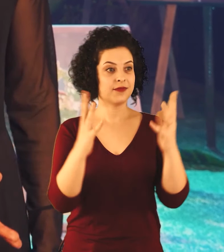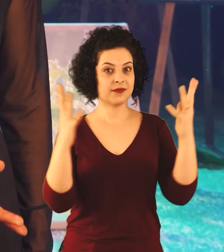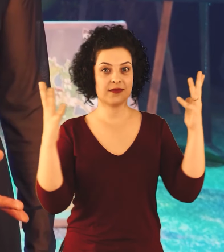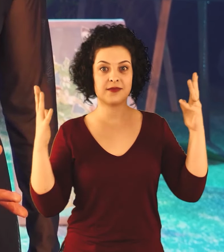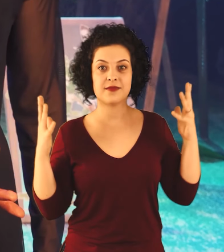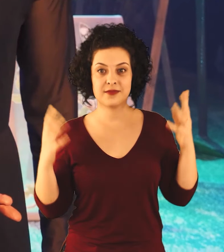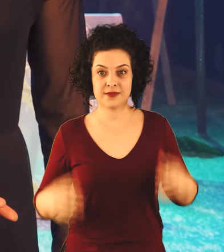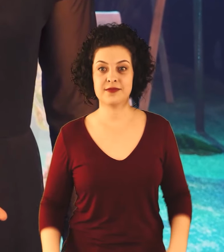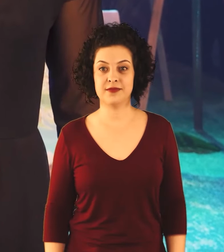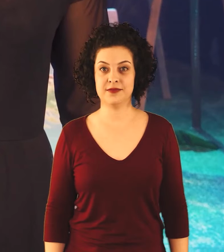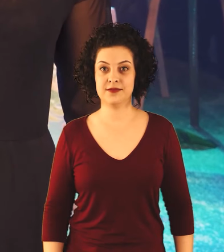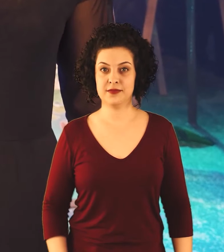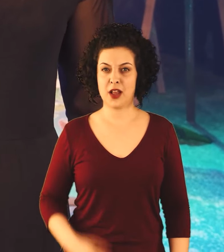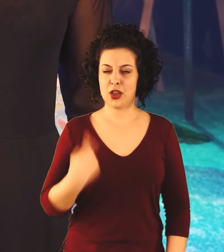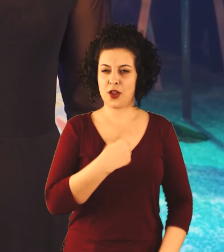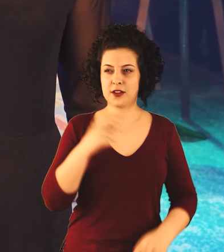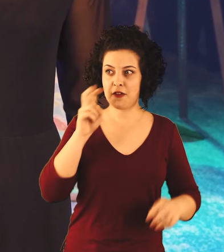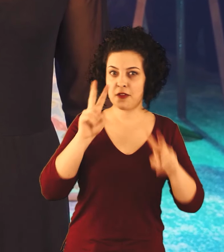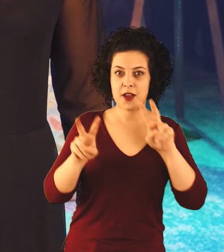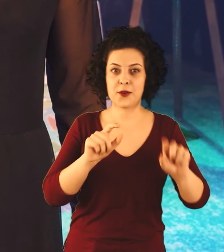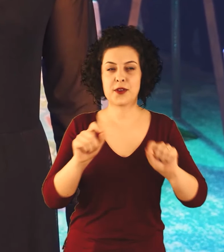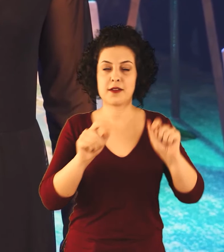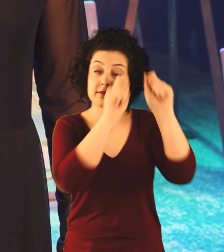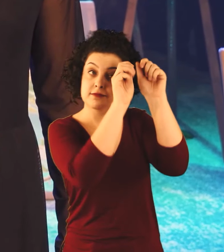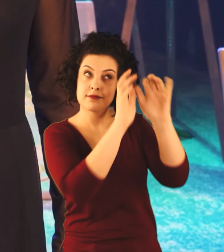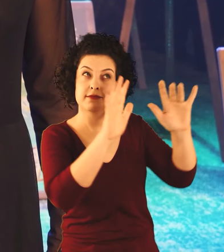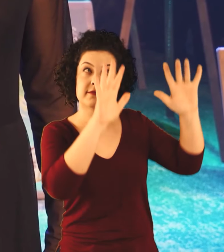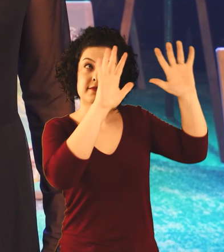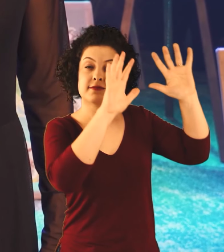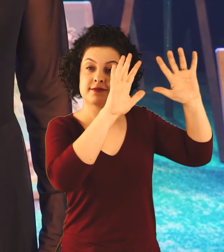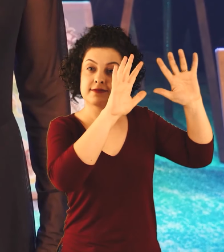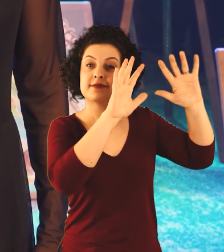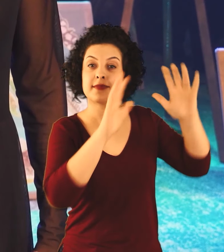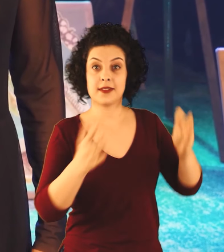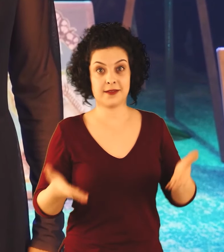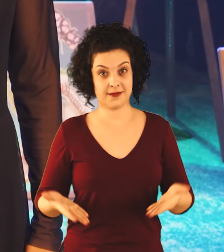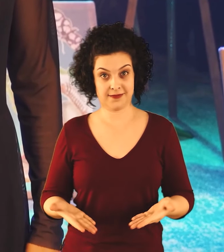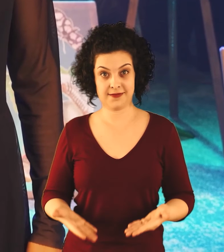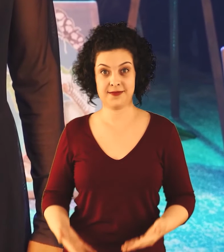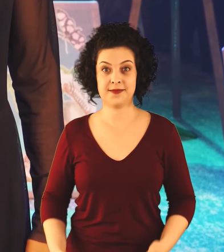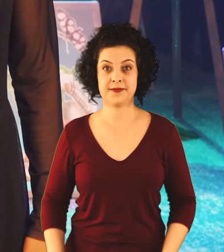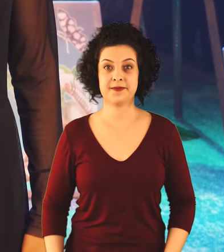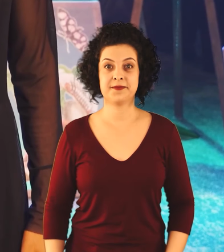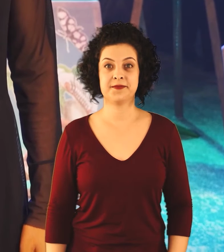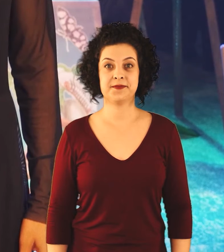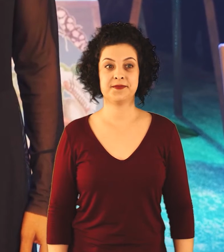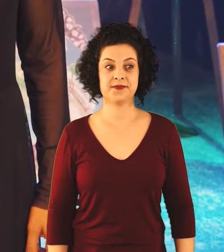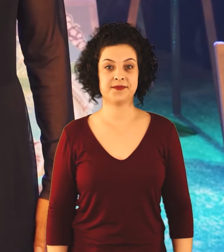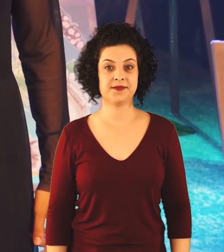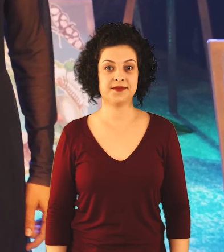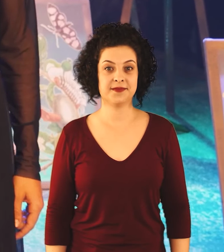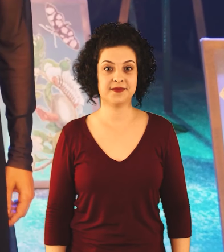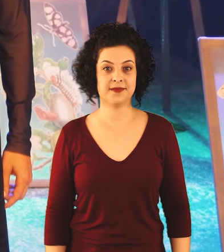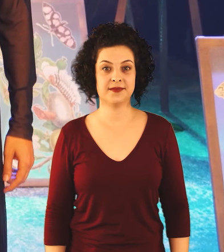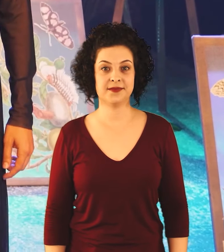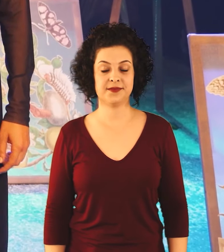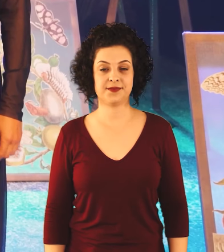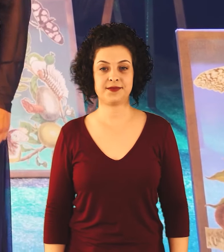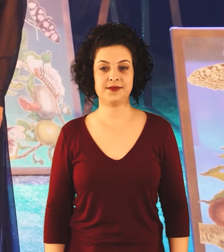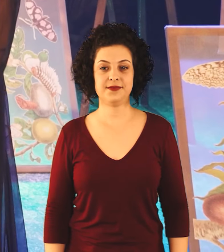floresta. Que nós vemos. Ou imaginamos. Agora. Elas olham para